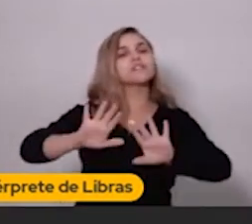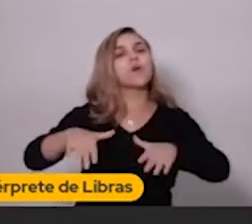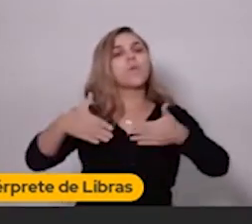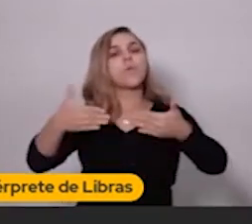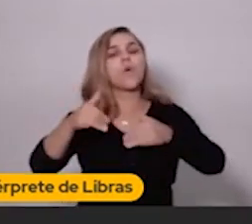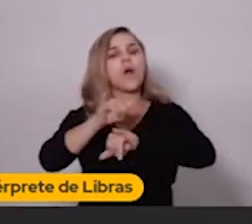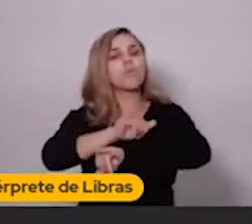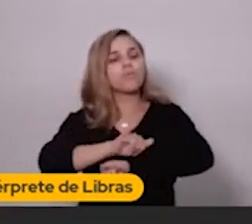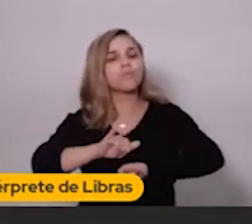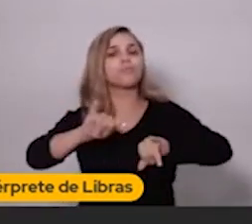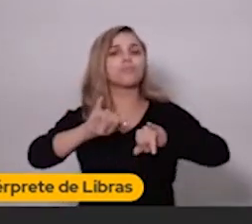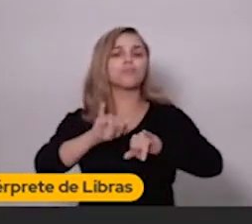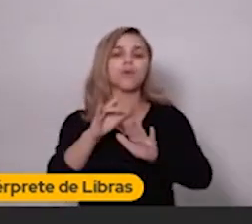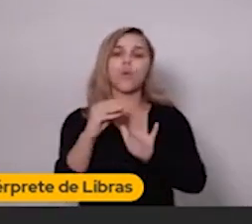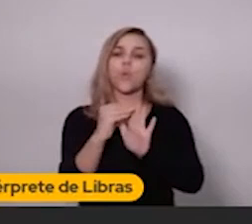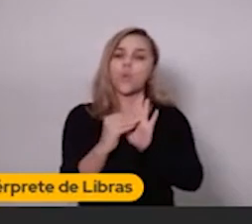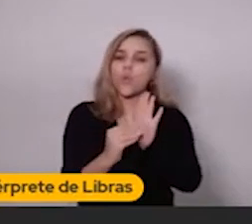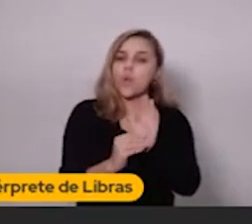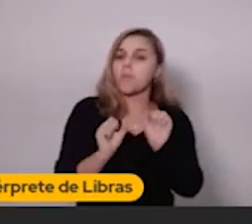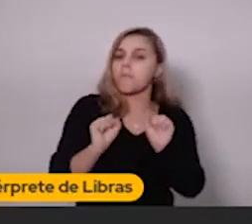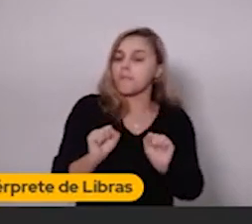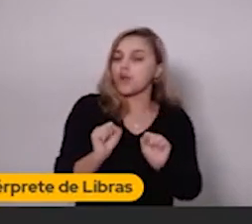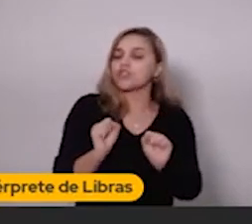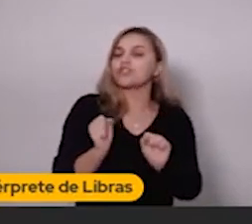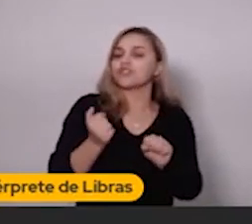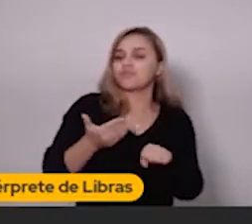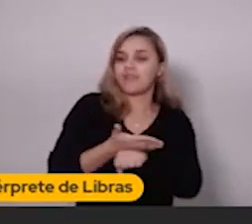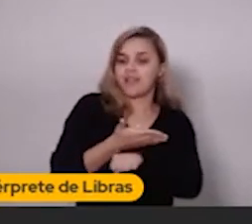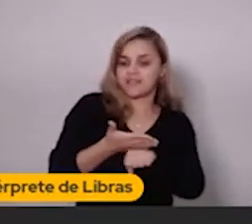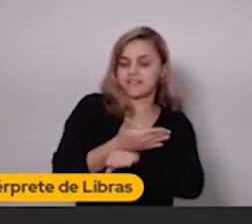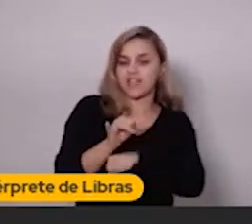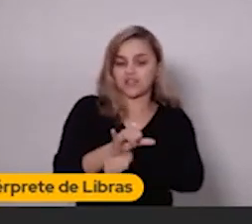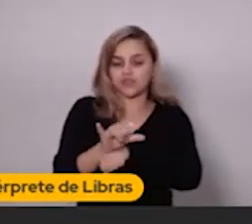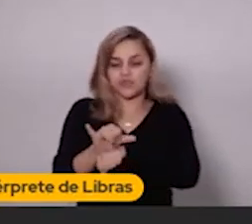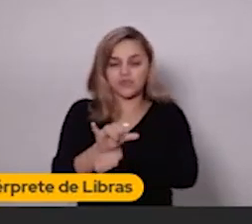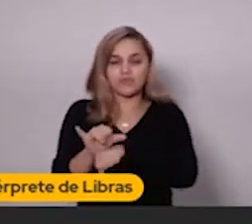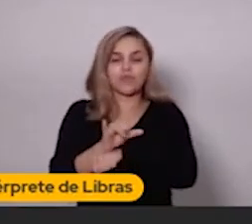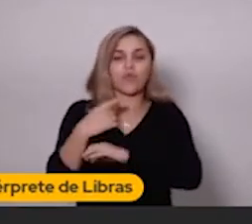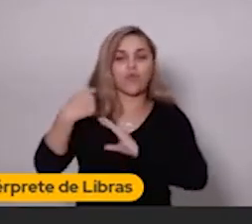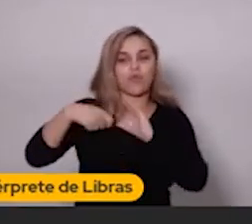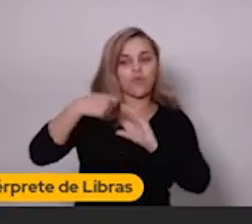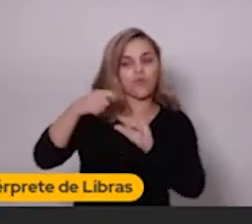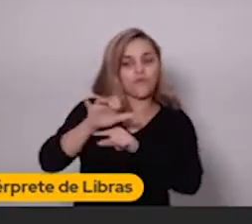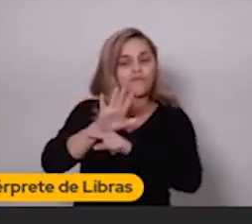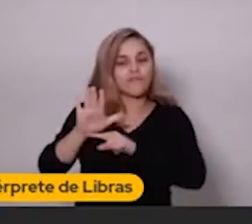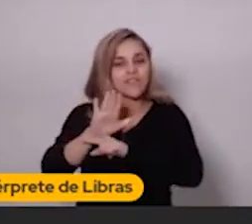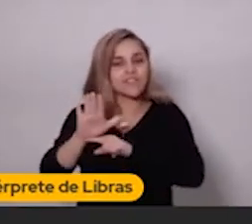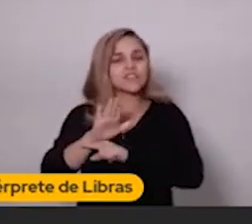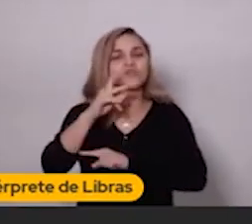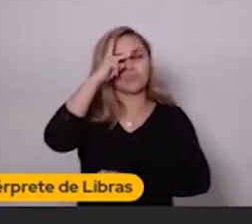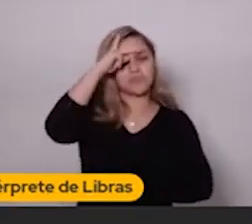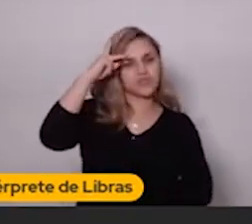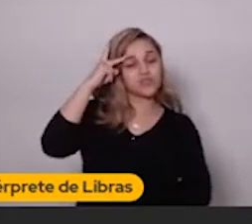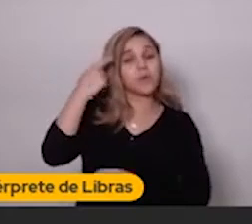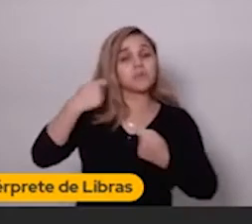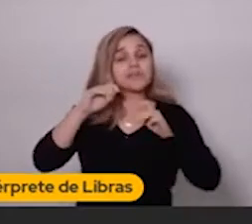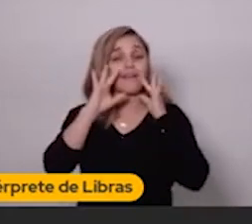nos vídeos ou não. Então, essa é uma política que é mais relevante para os anunciantes, né? Eles devem levar muito em consideração quando